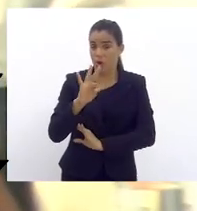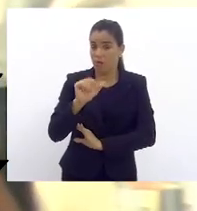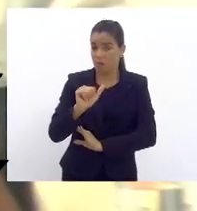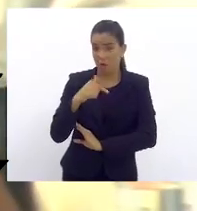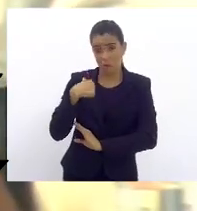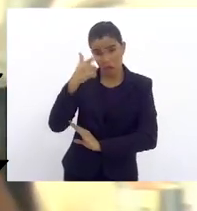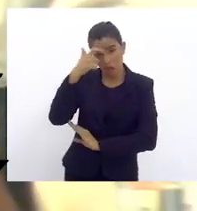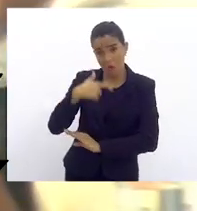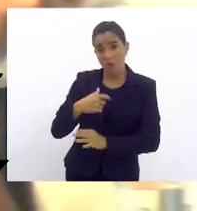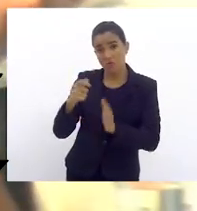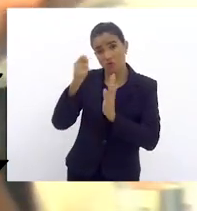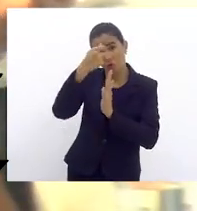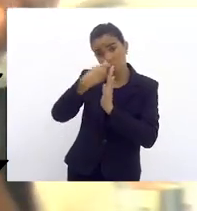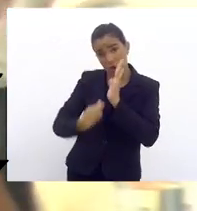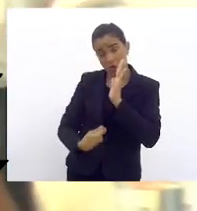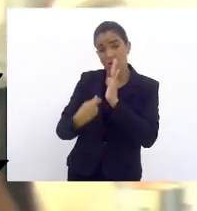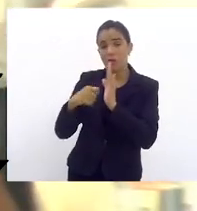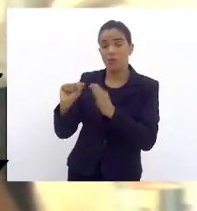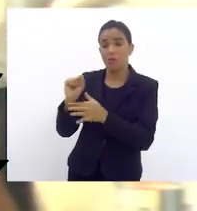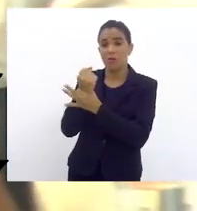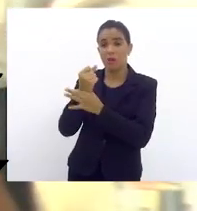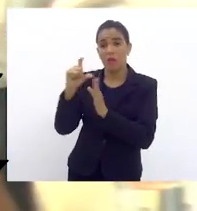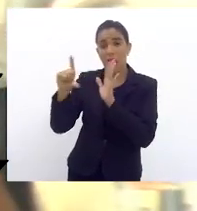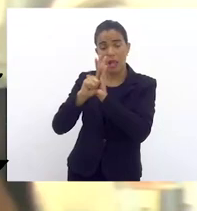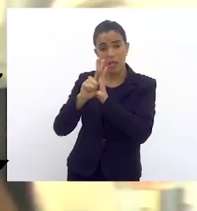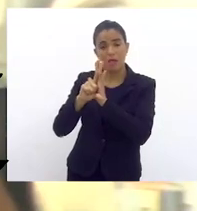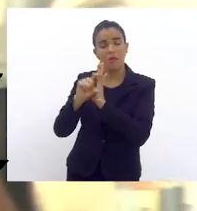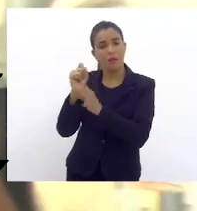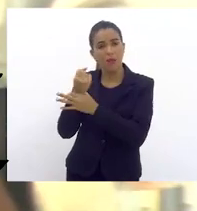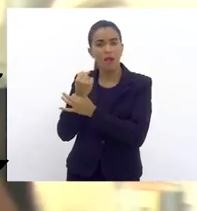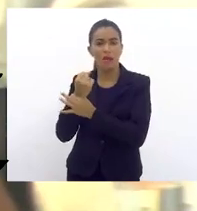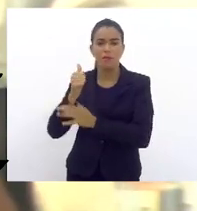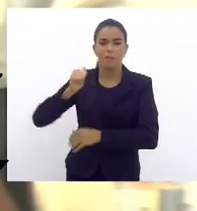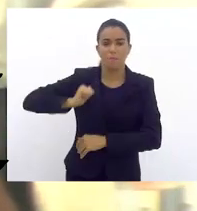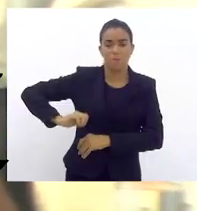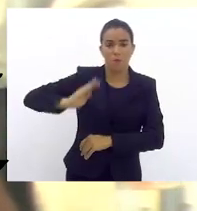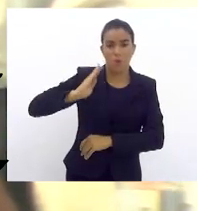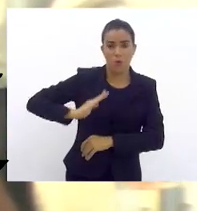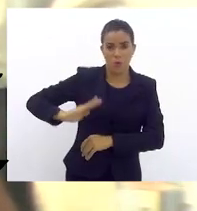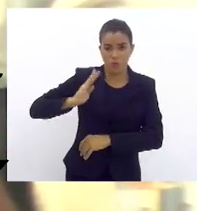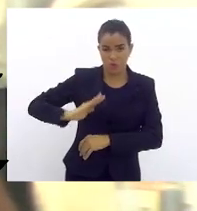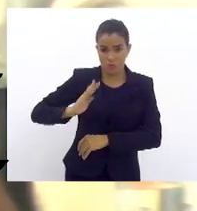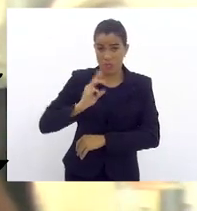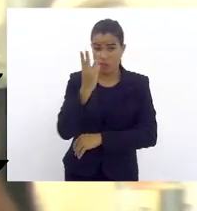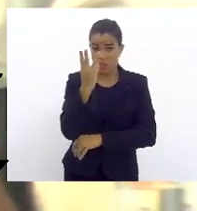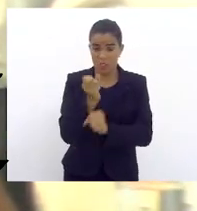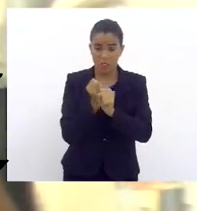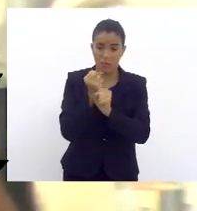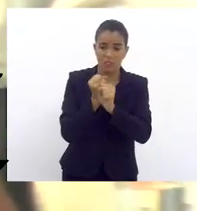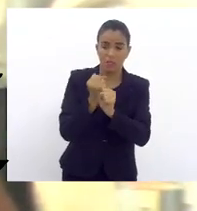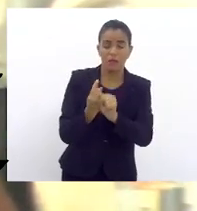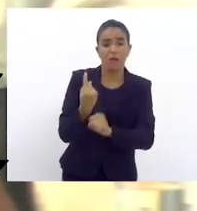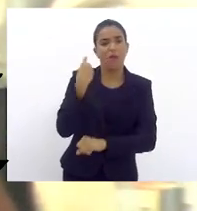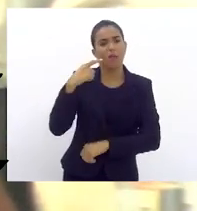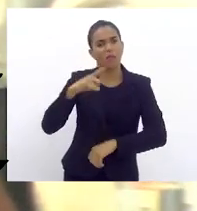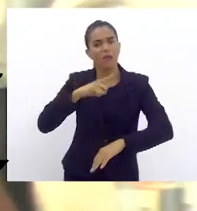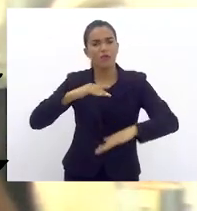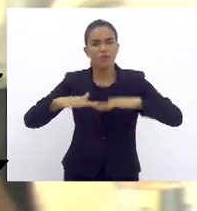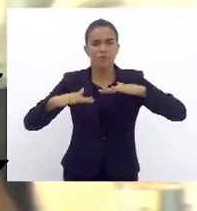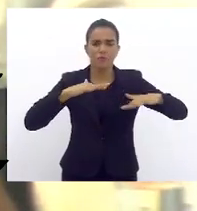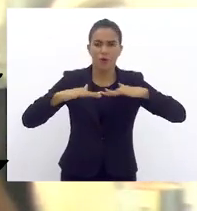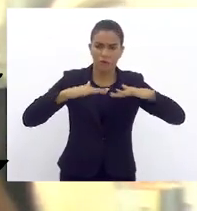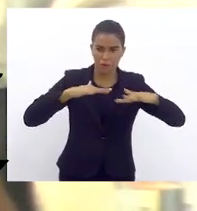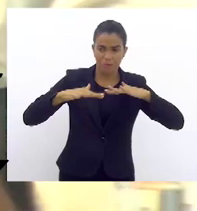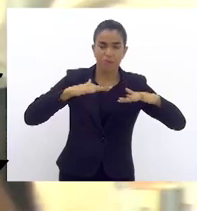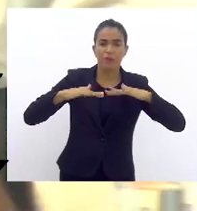da lei que garante bolsa para os cotistas e que a cerca de 3 anos atrás houve um movimento do setor